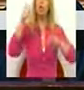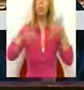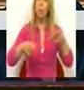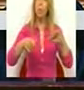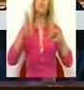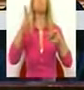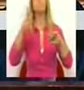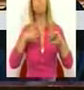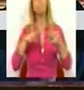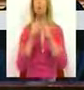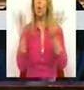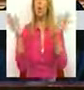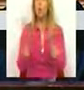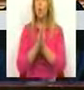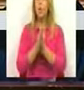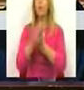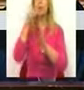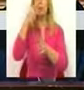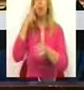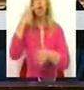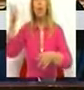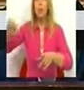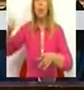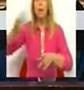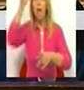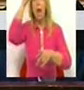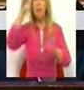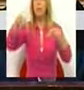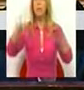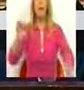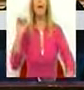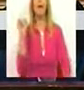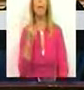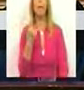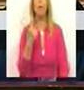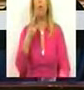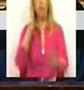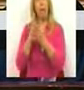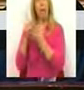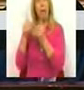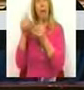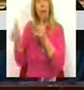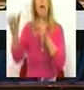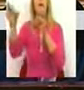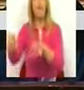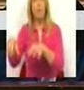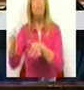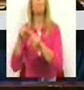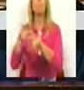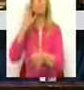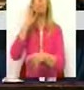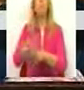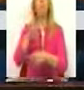Pretende-se que todas as experiências com animais terminem rapidamente e, até lá, obrigar que todas sejam